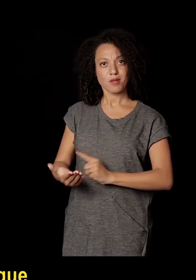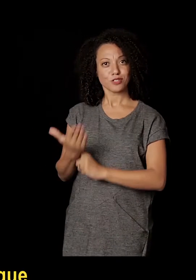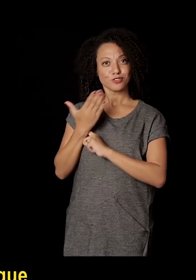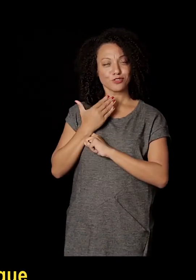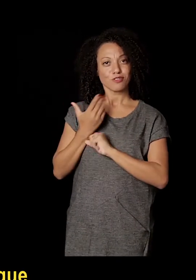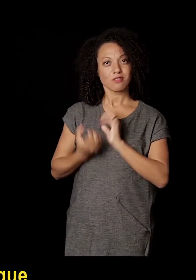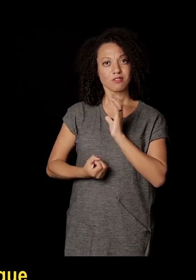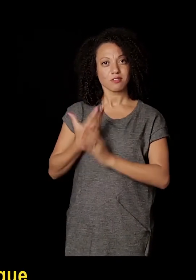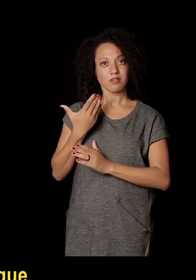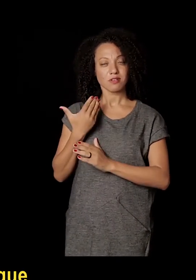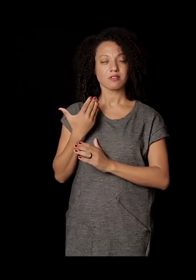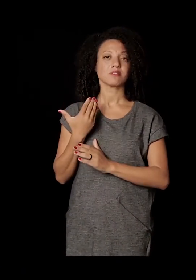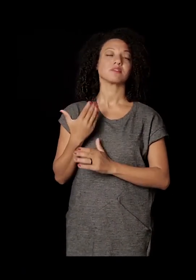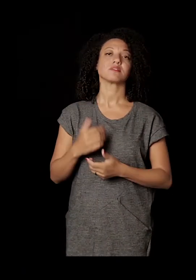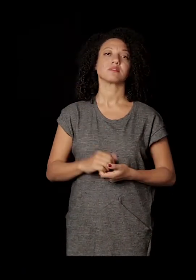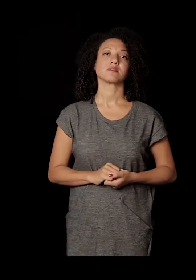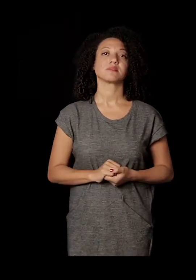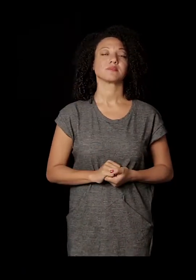a desenvolver